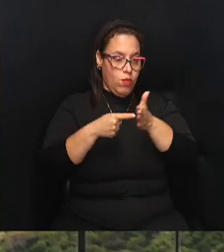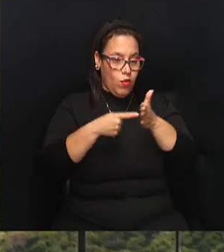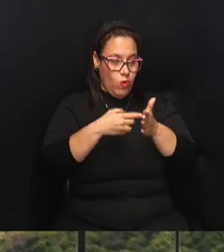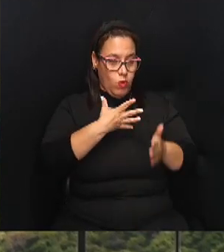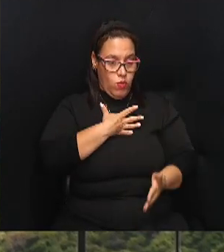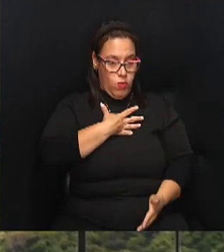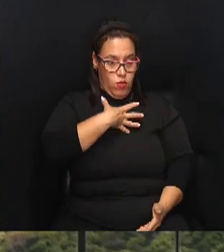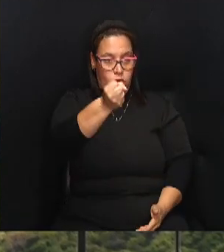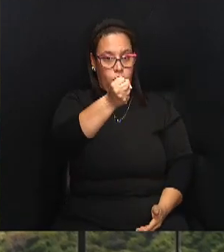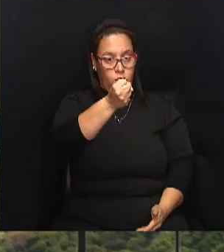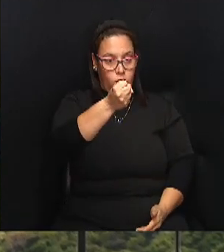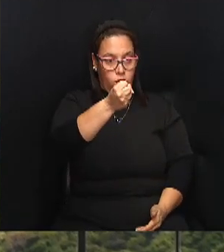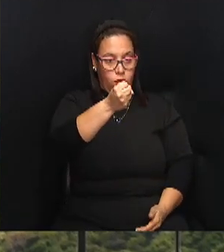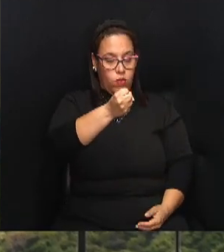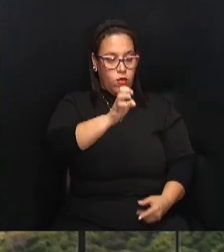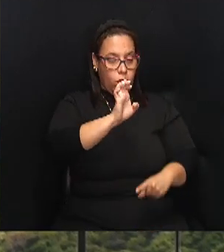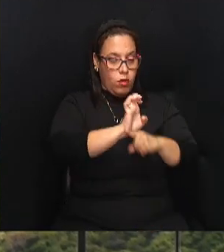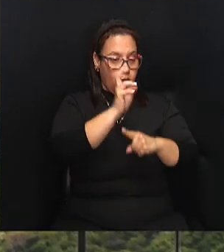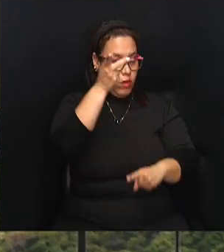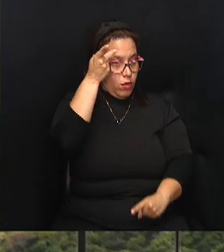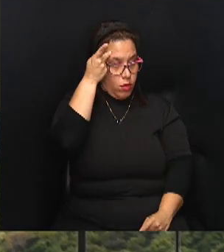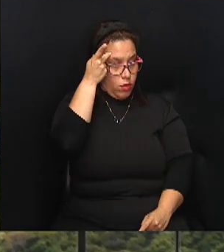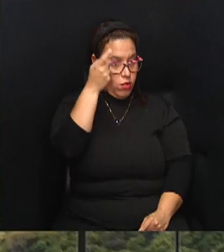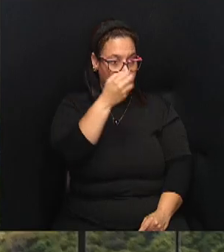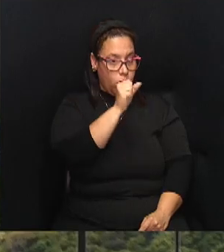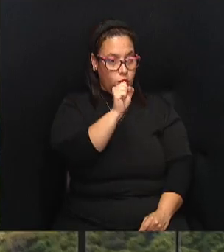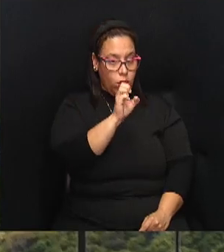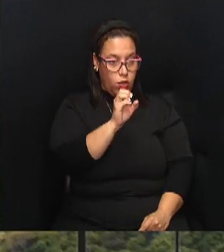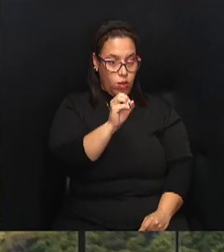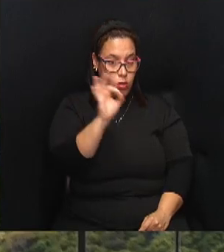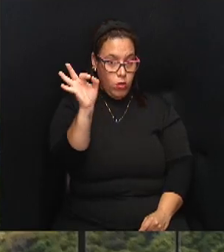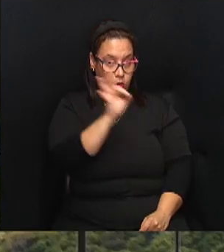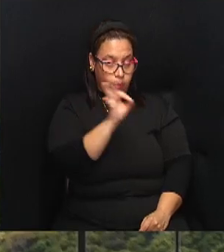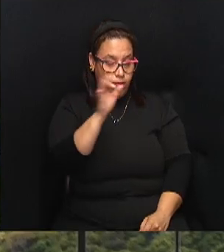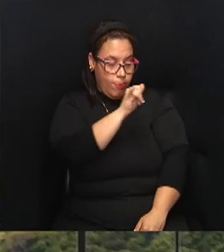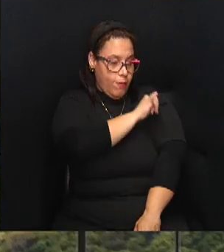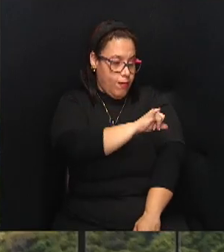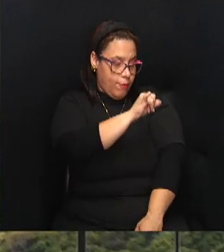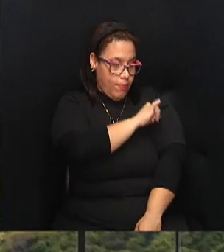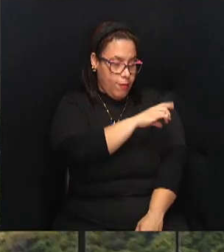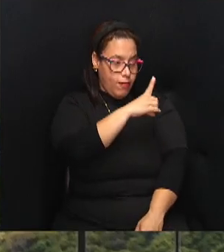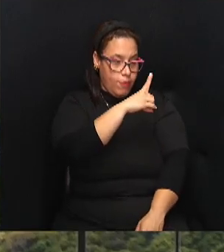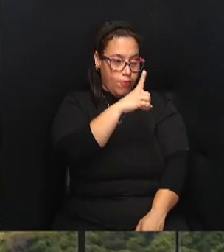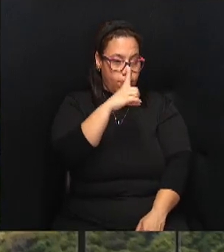suicídio, especialmente no estado de São Paulo, 80%, e Rio de Janeiro,